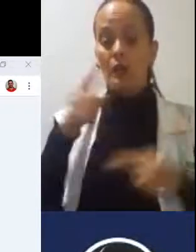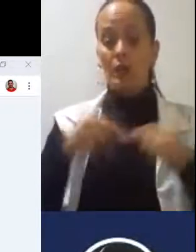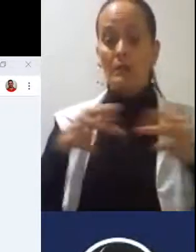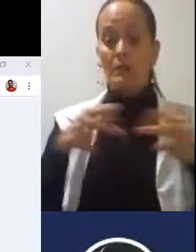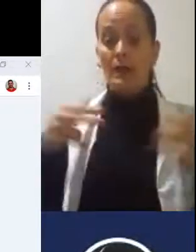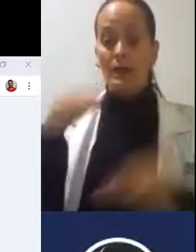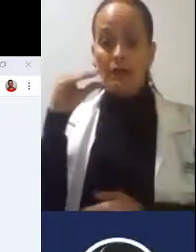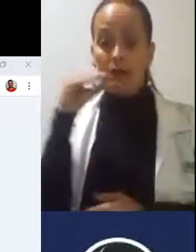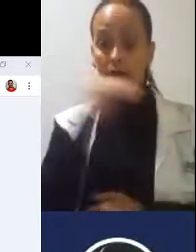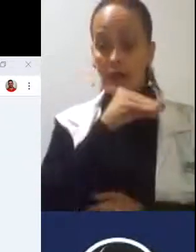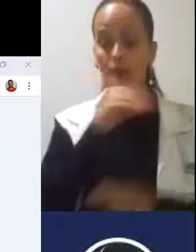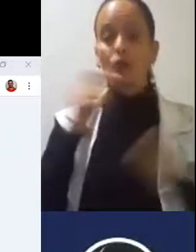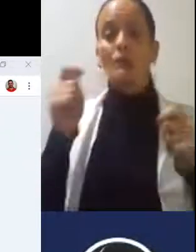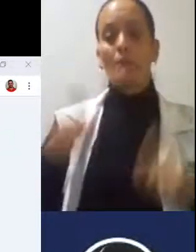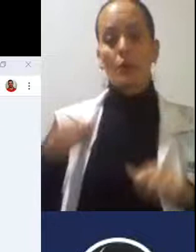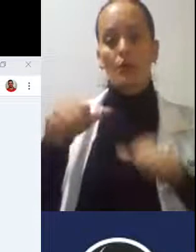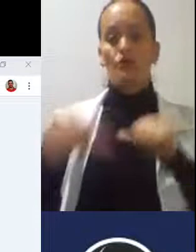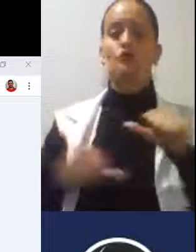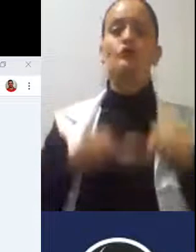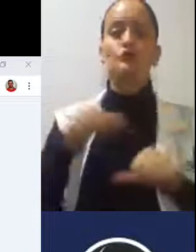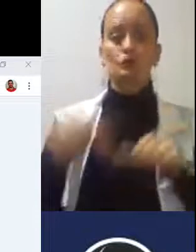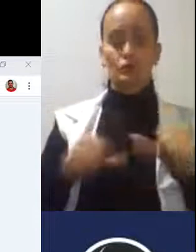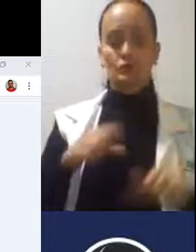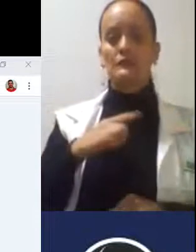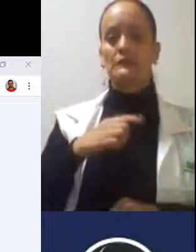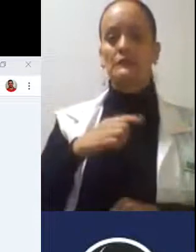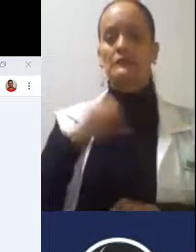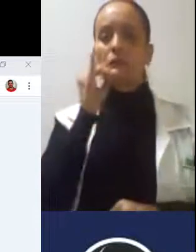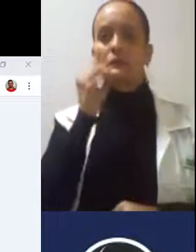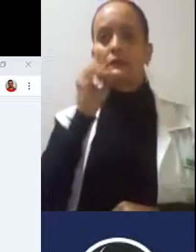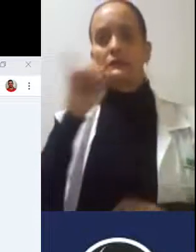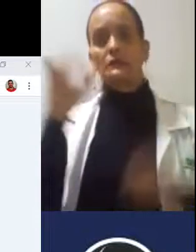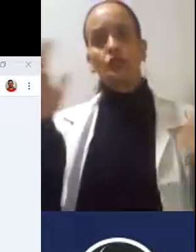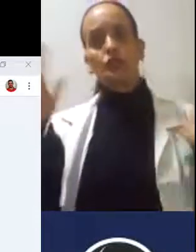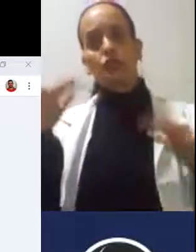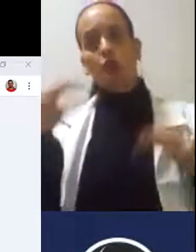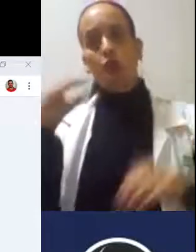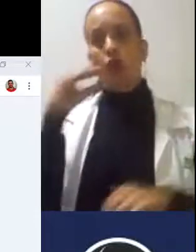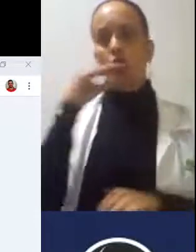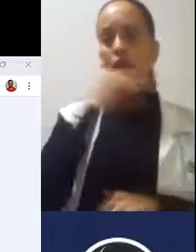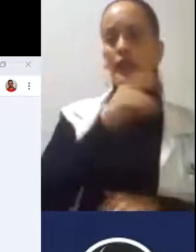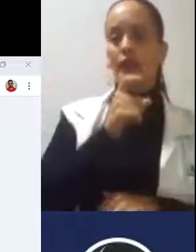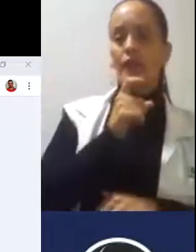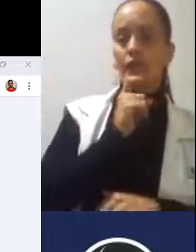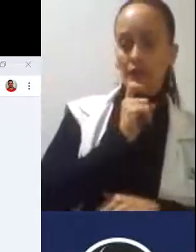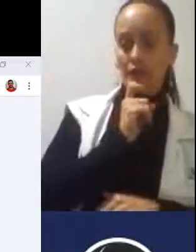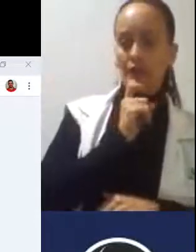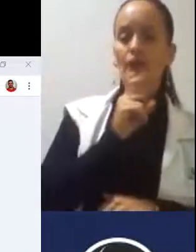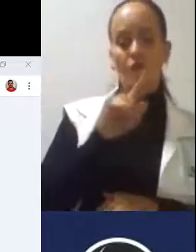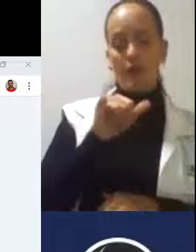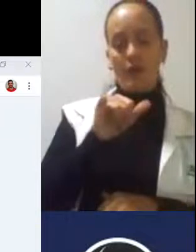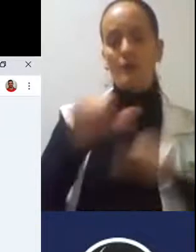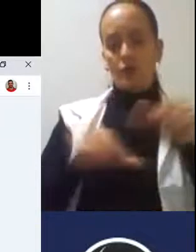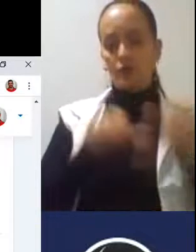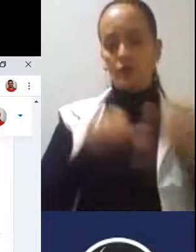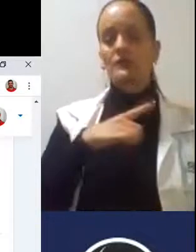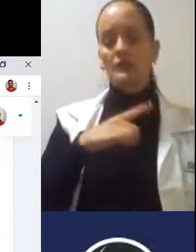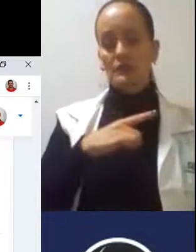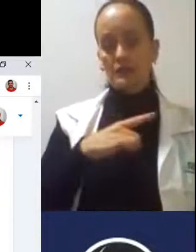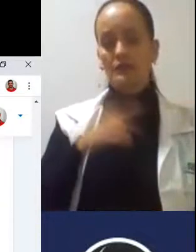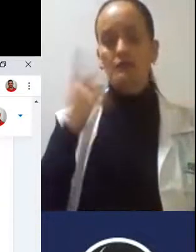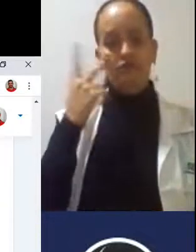interferência do clima. Então, se chove, se faz frio, se faz calor, ele vai sofrer um comportamento. Então, voltando aqui